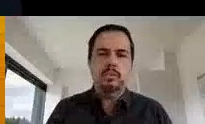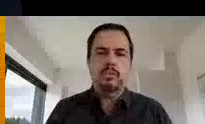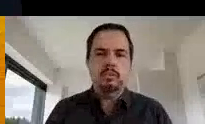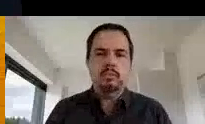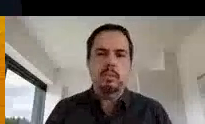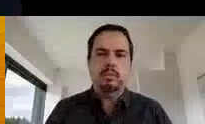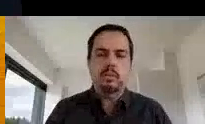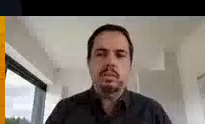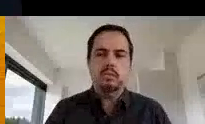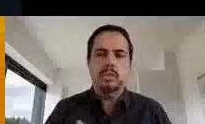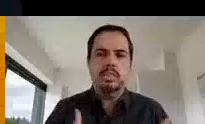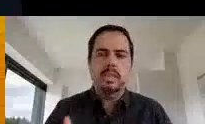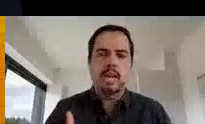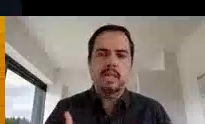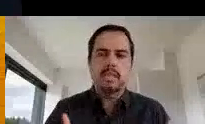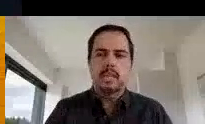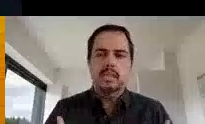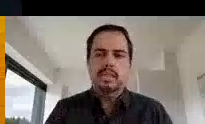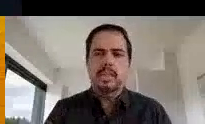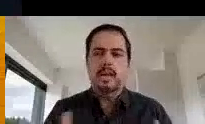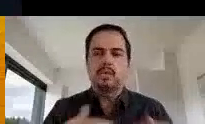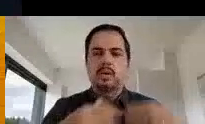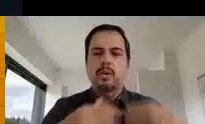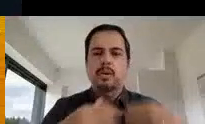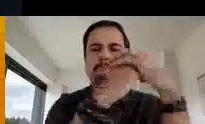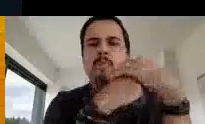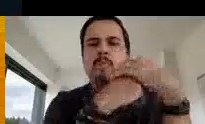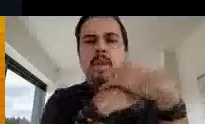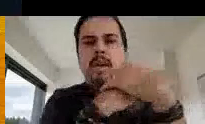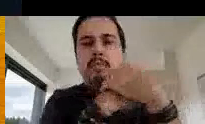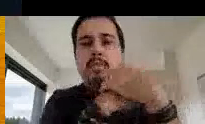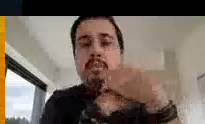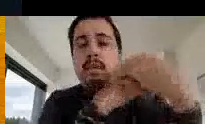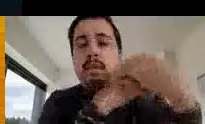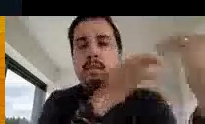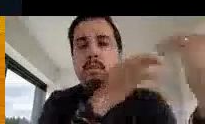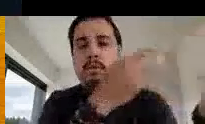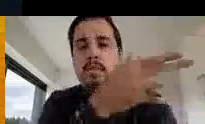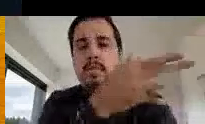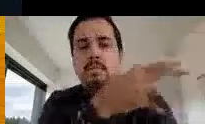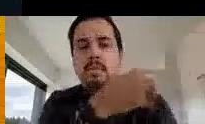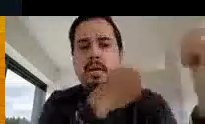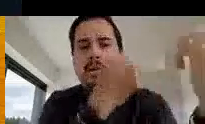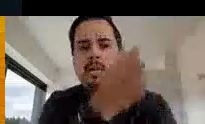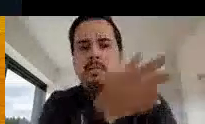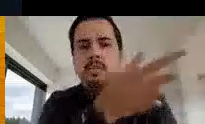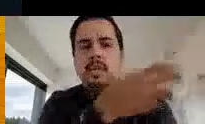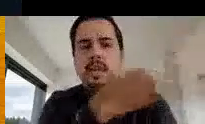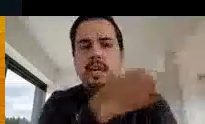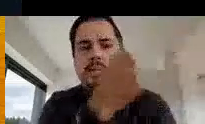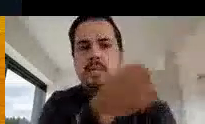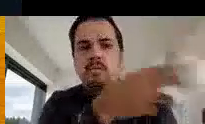o X da sua identidade digital ali. Você ter um pós-venda também bacana, você agregar,